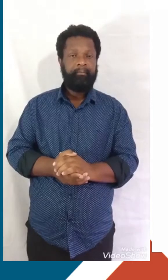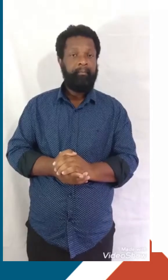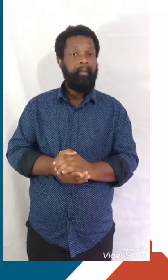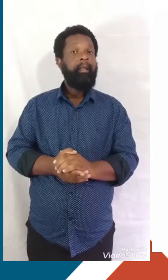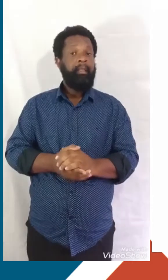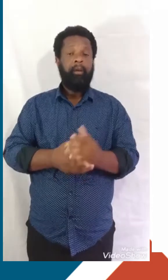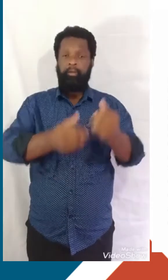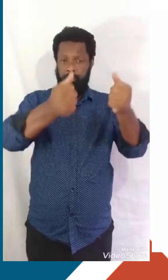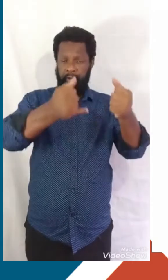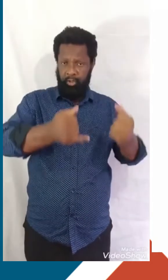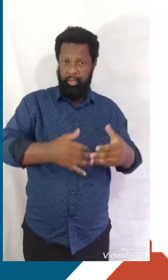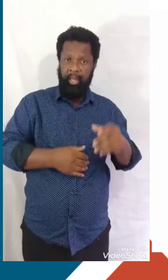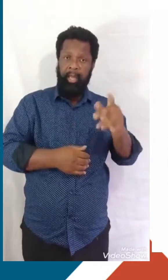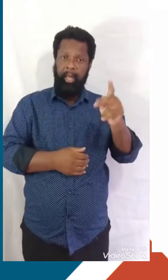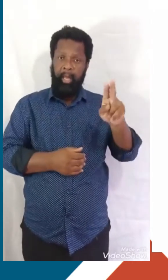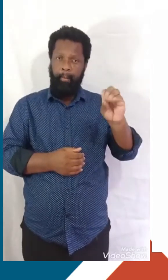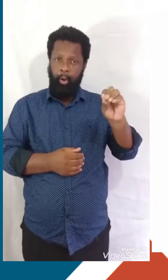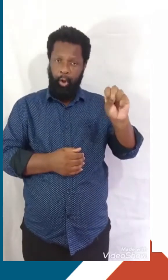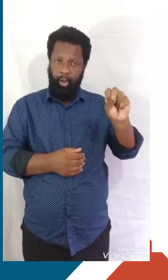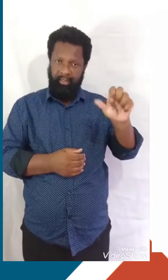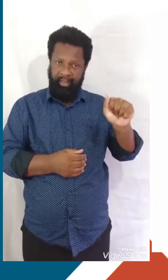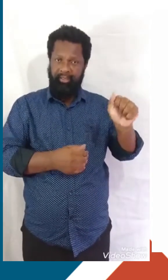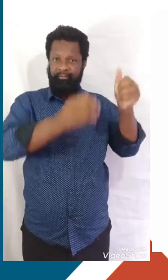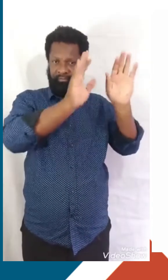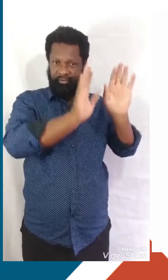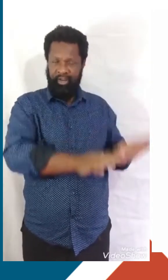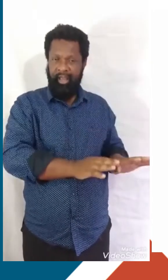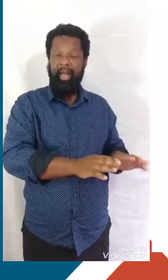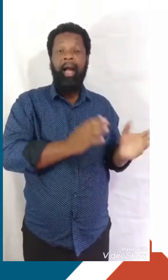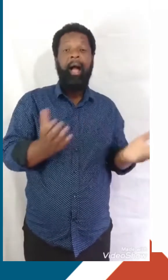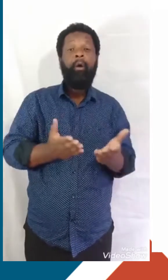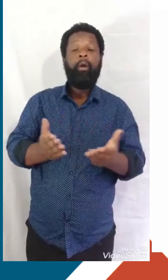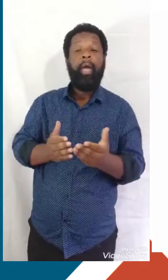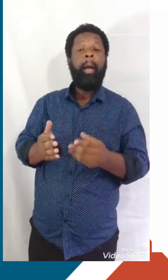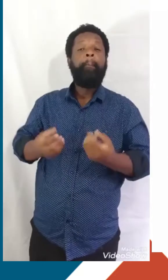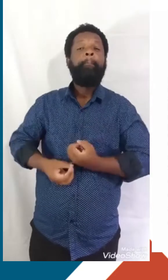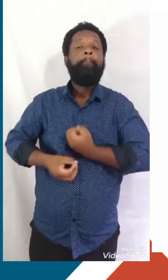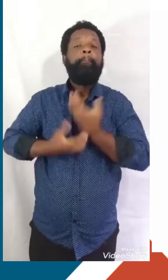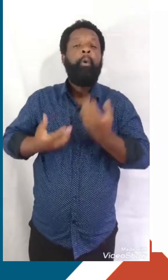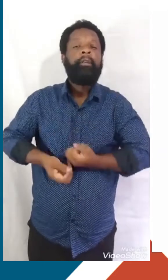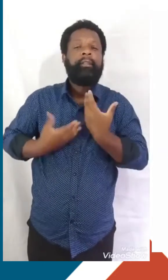Falamos sobre a prosa, agora vamos falar um pouco sobre a poesia pós-modernista.